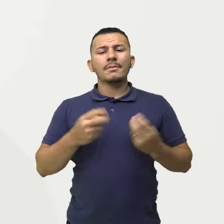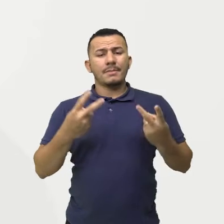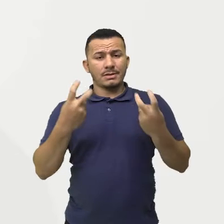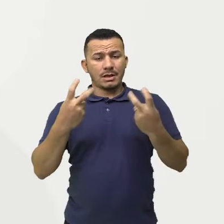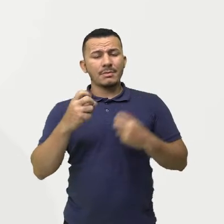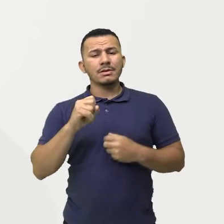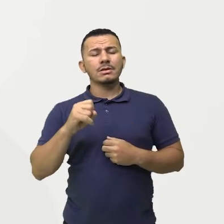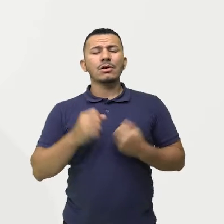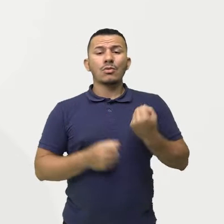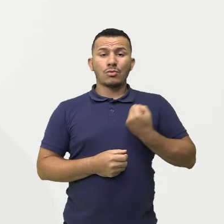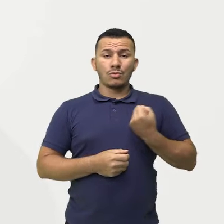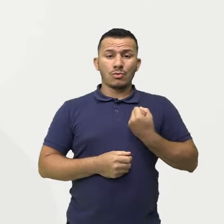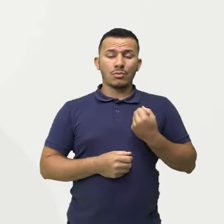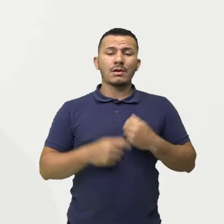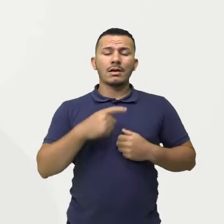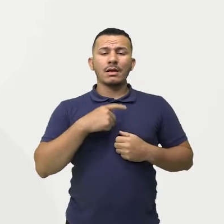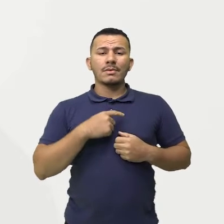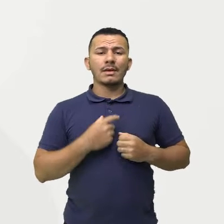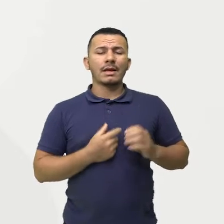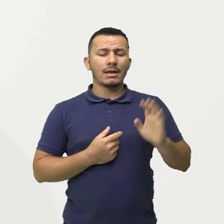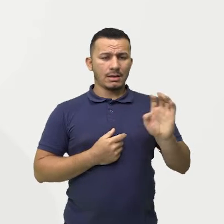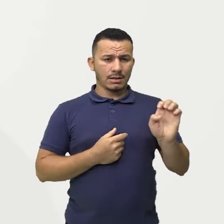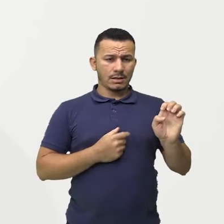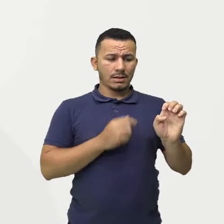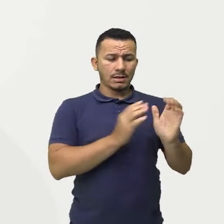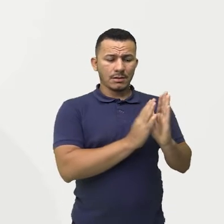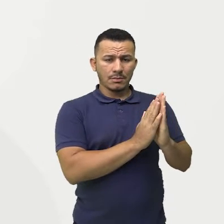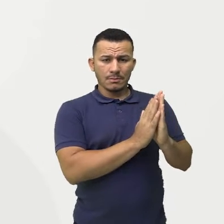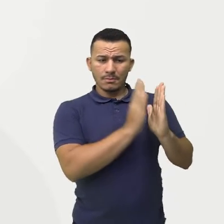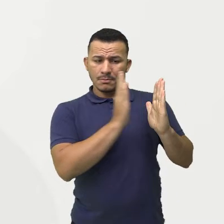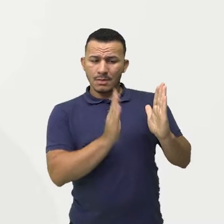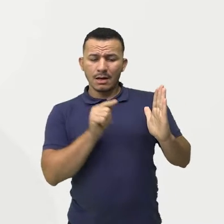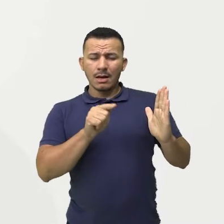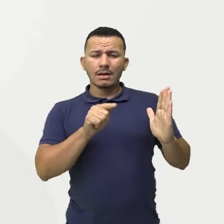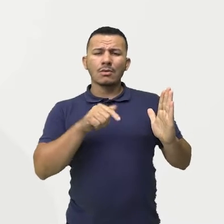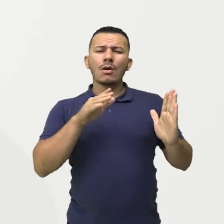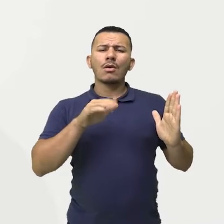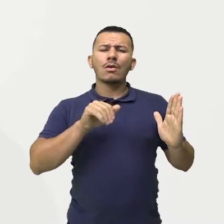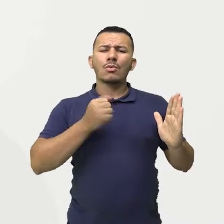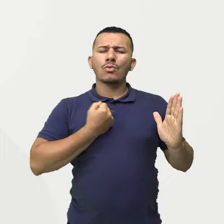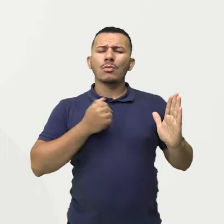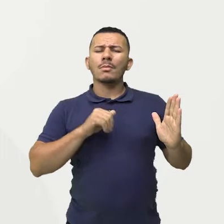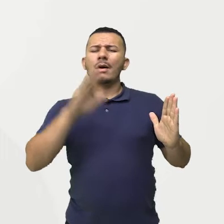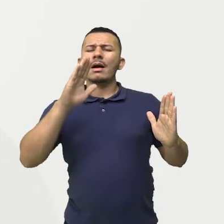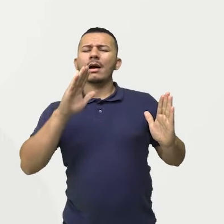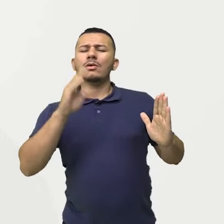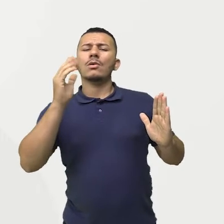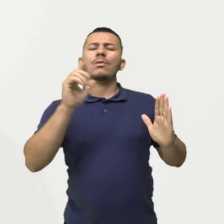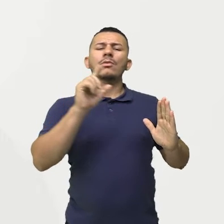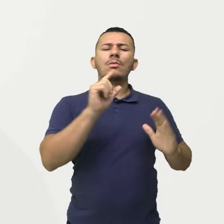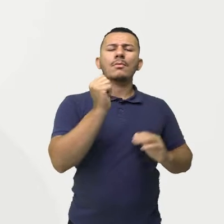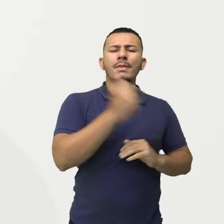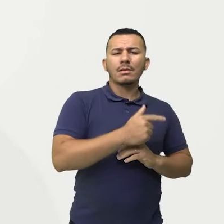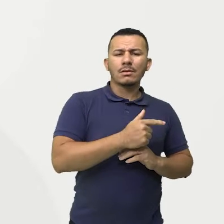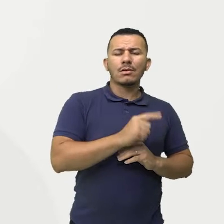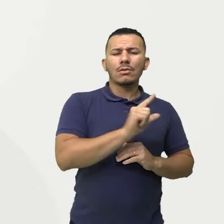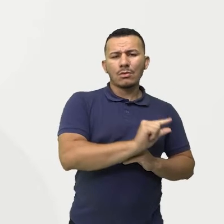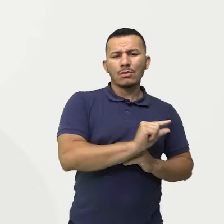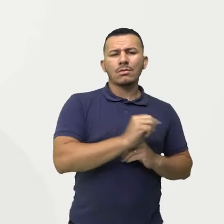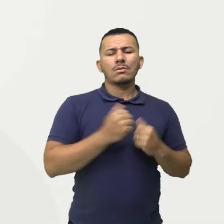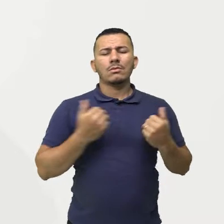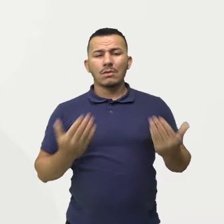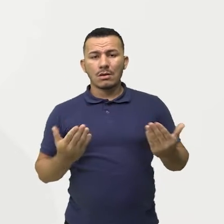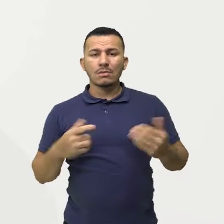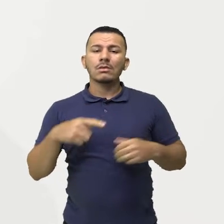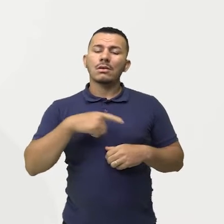o número que está vendo a seguir, se ele é um número maior ou um número menor, não é verdade?